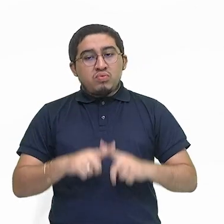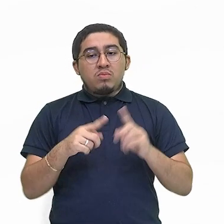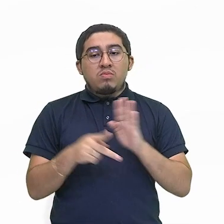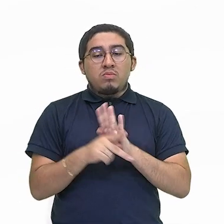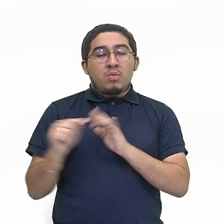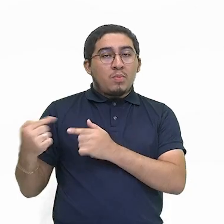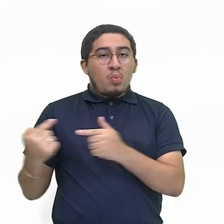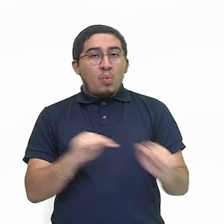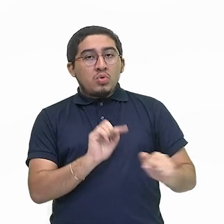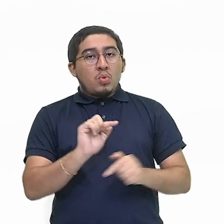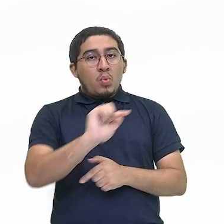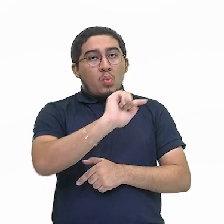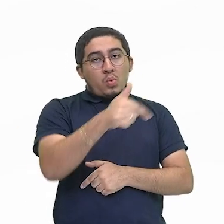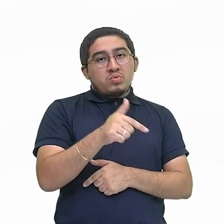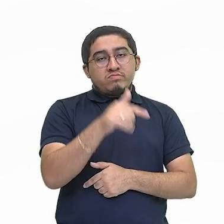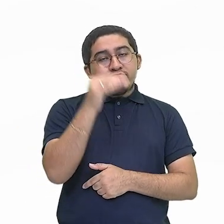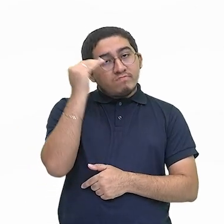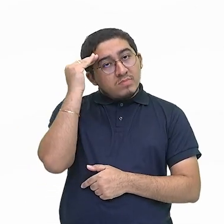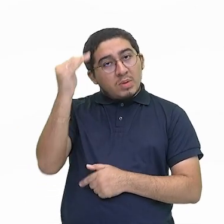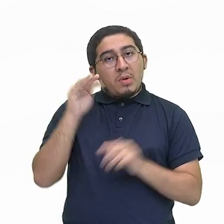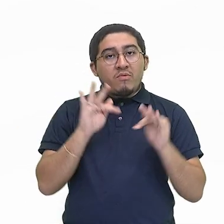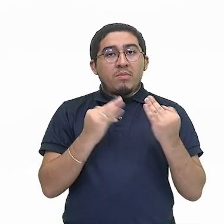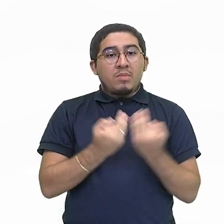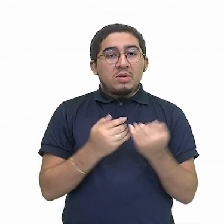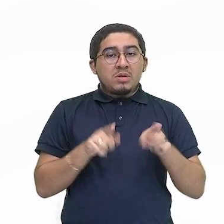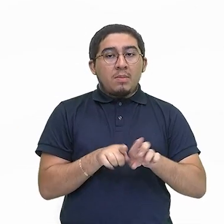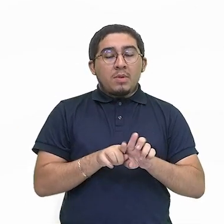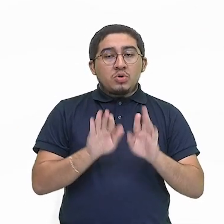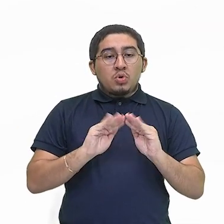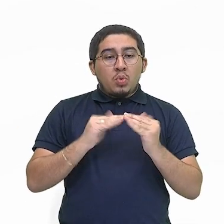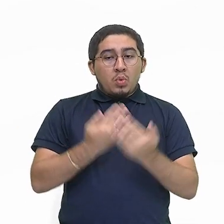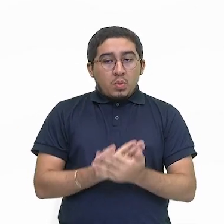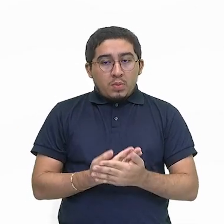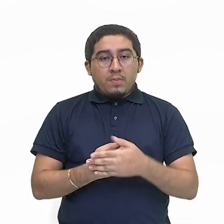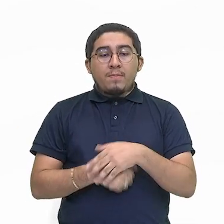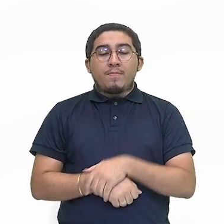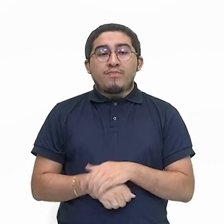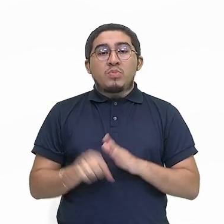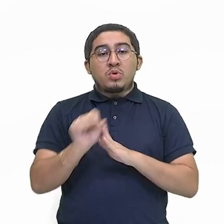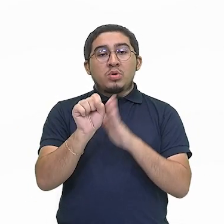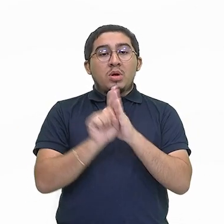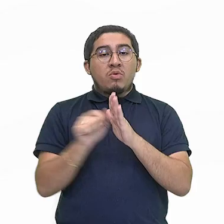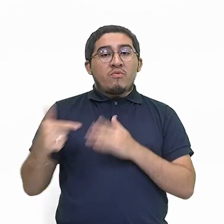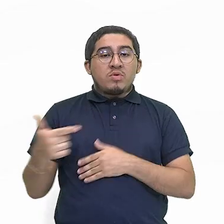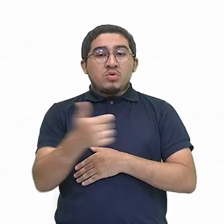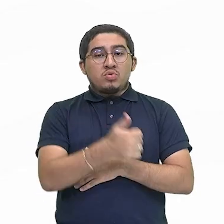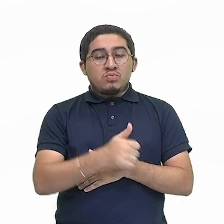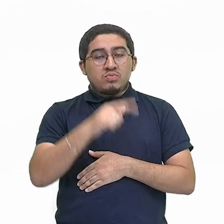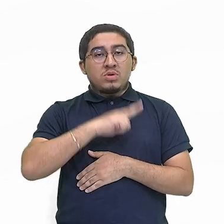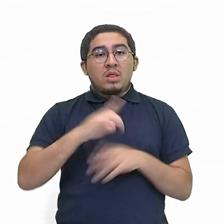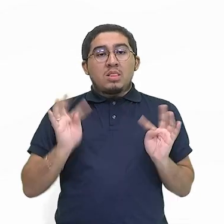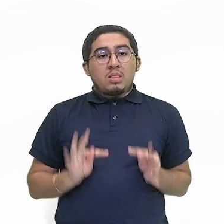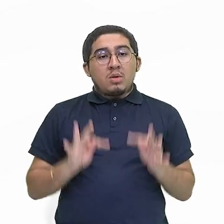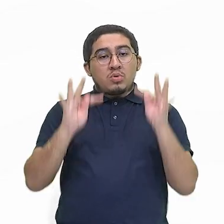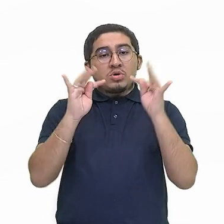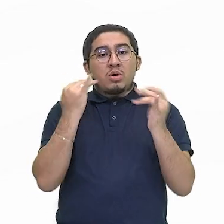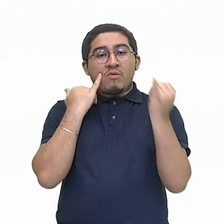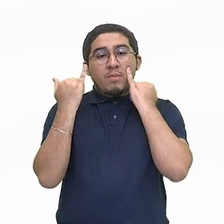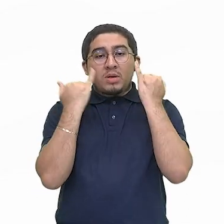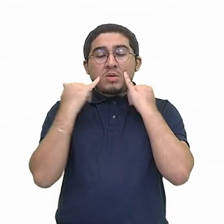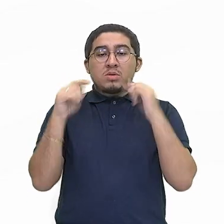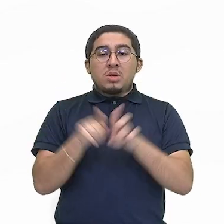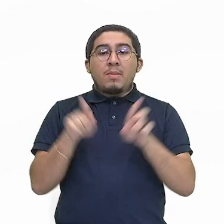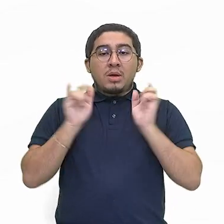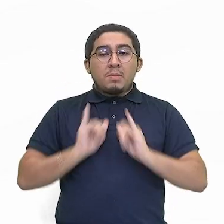outros agentes, especialmente a família e a escola. No século XXI, a difusão das tecnologias da informação